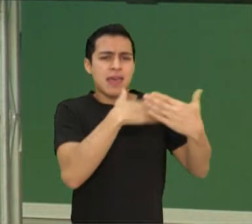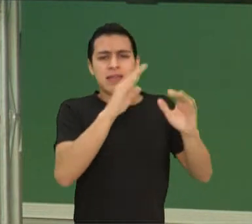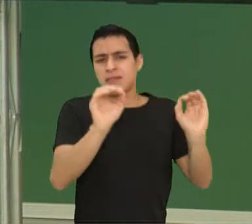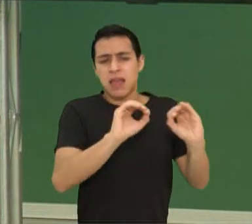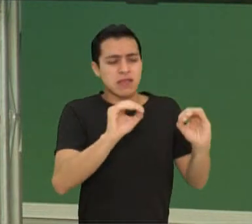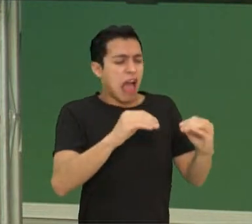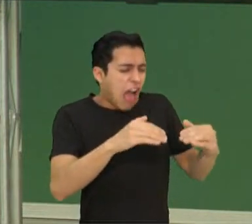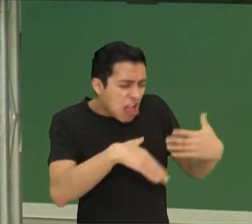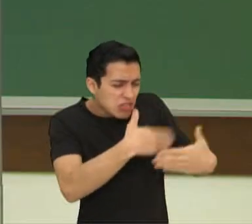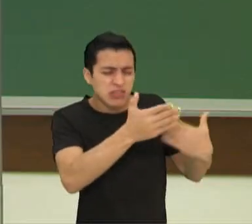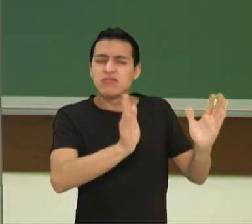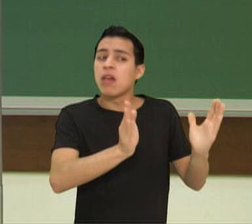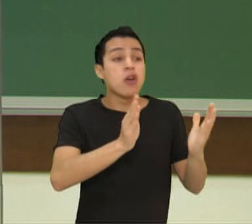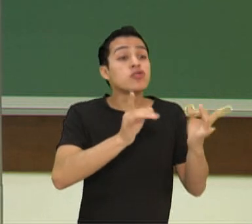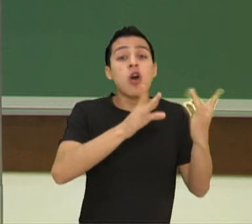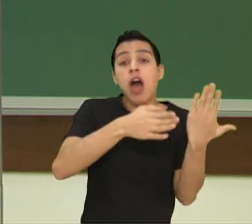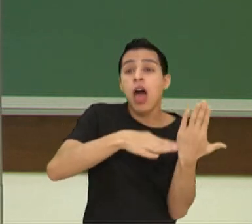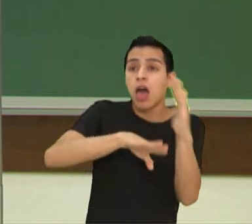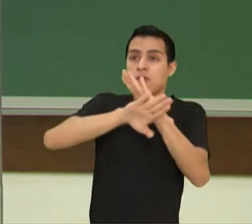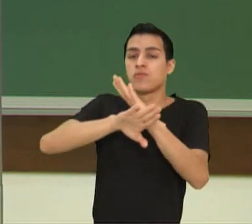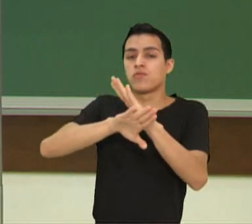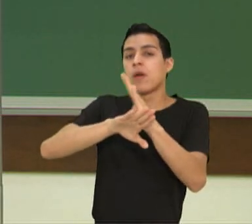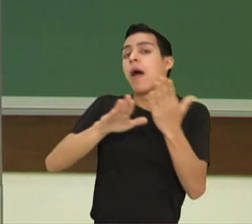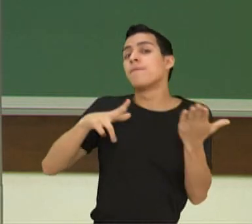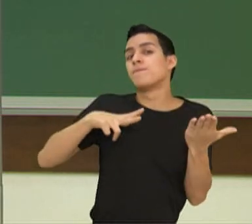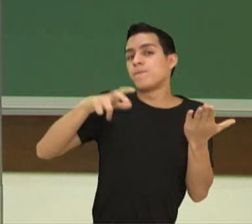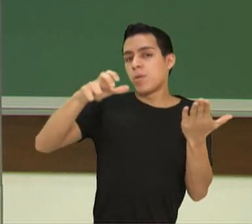interno. Então, concluindo,